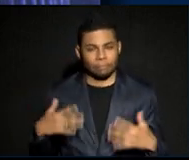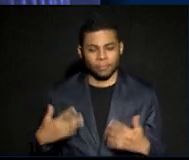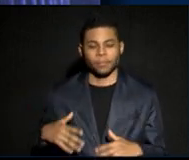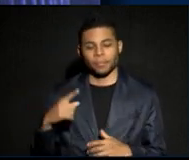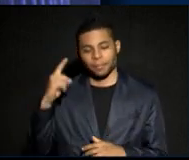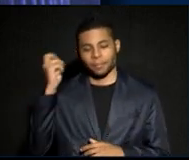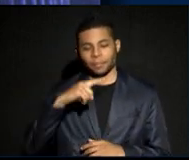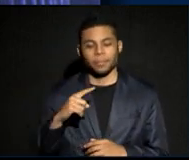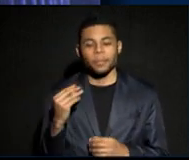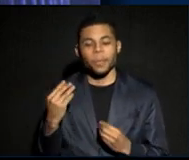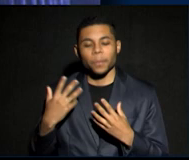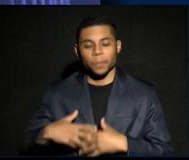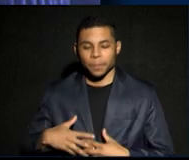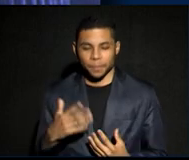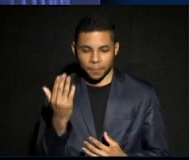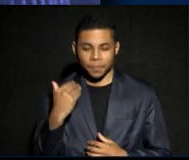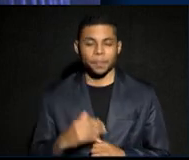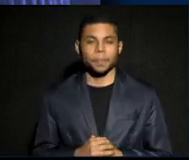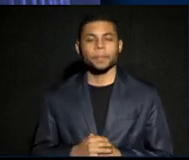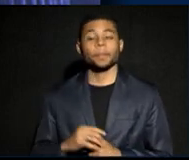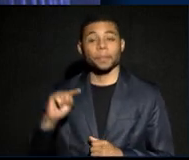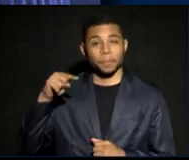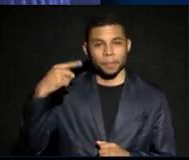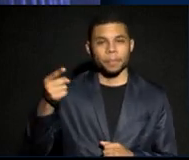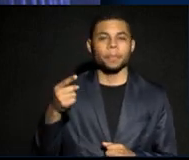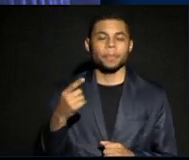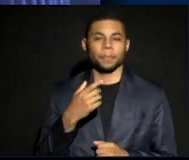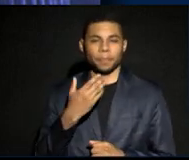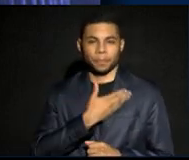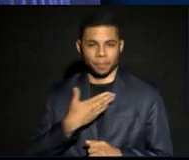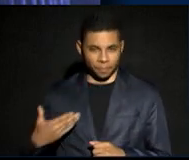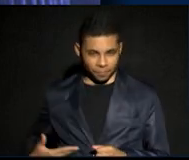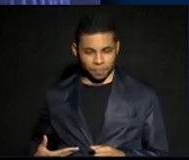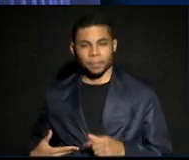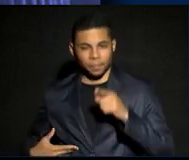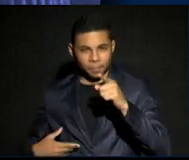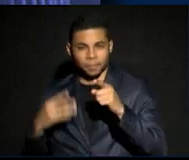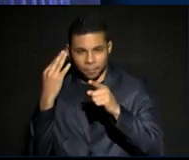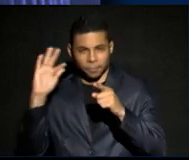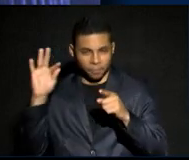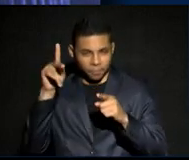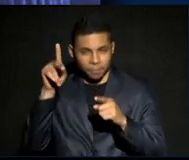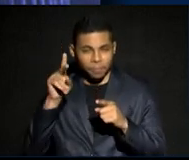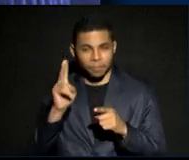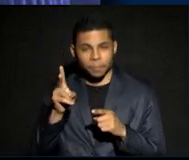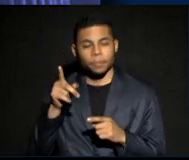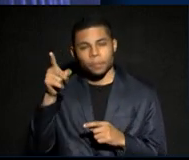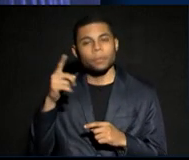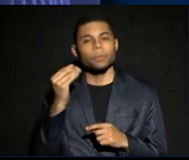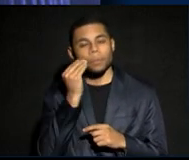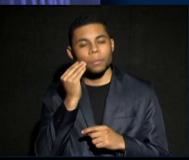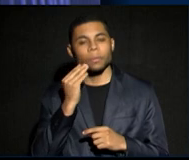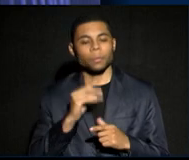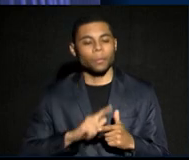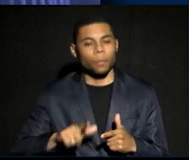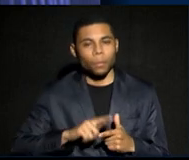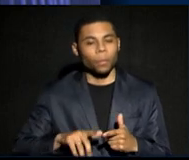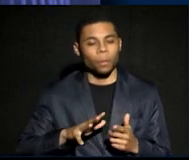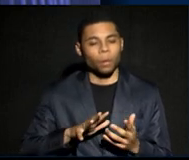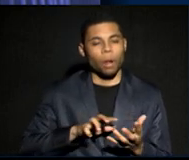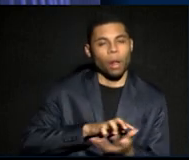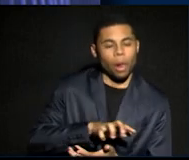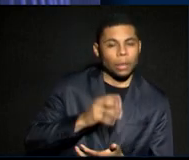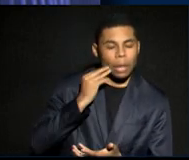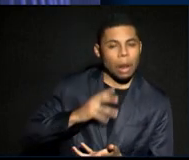carga funciona e o próprio governo federal Trabalhou muito na na desburocratização na